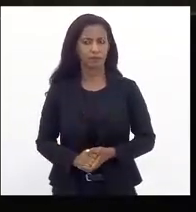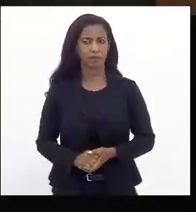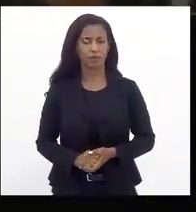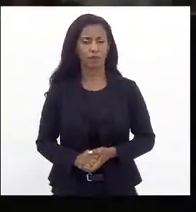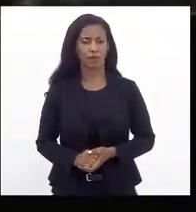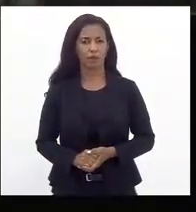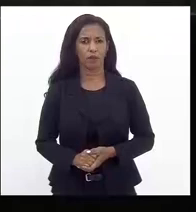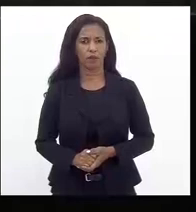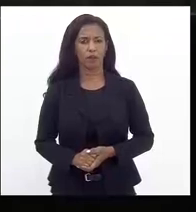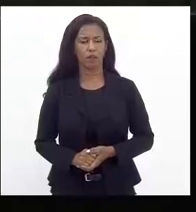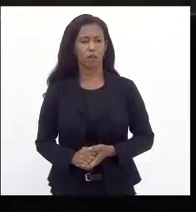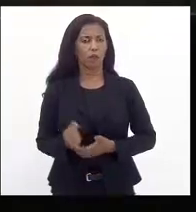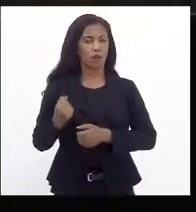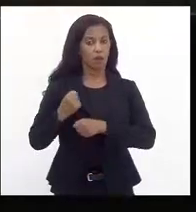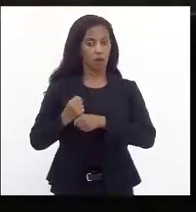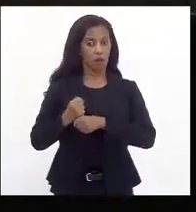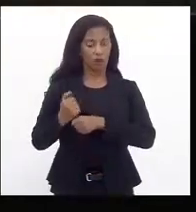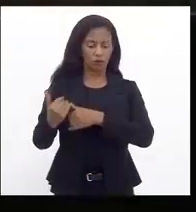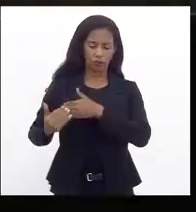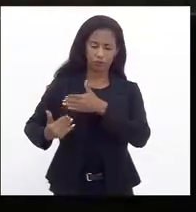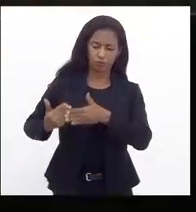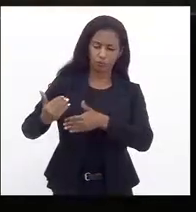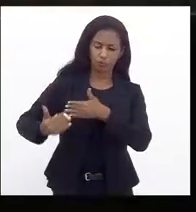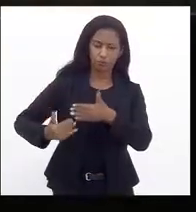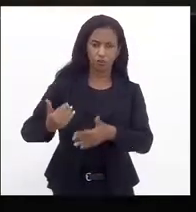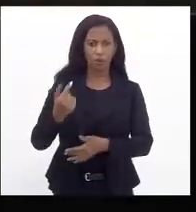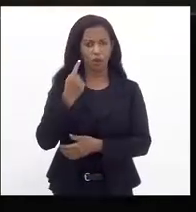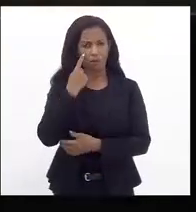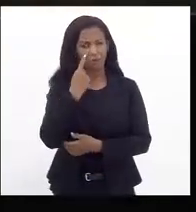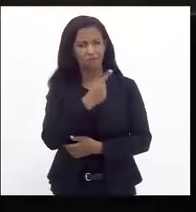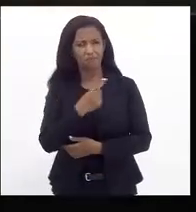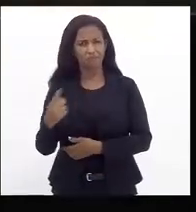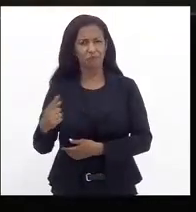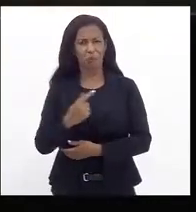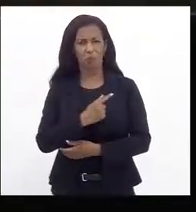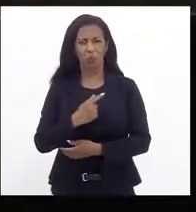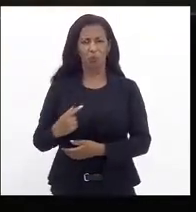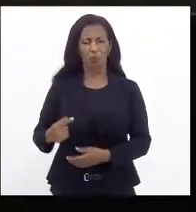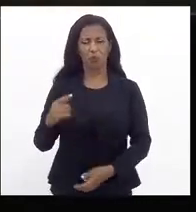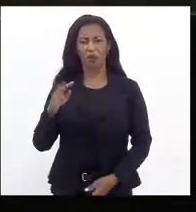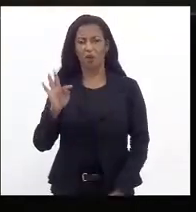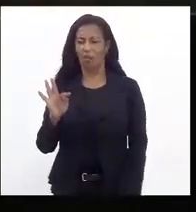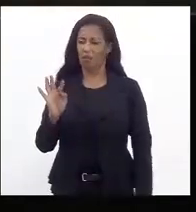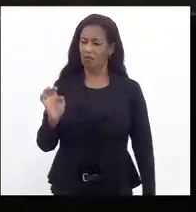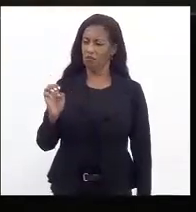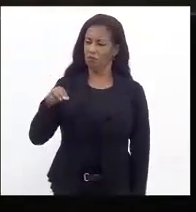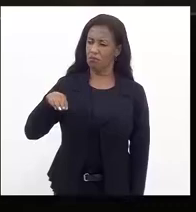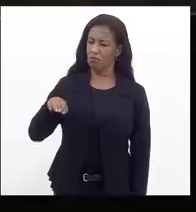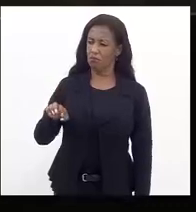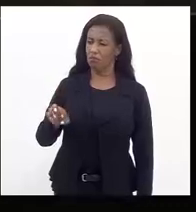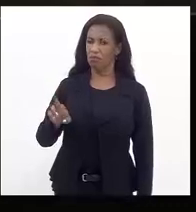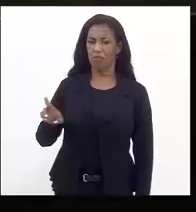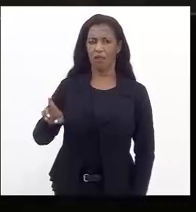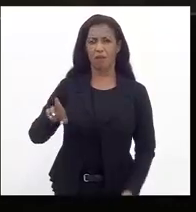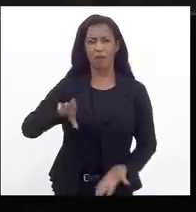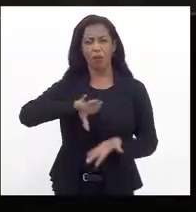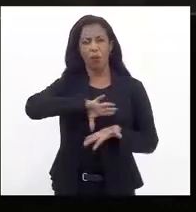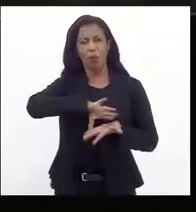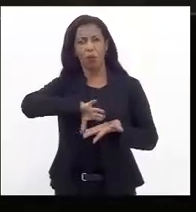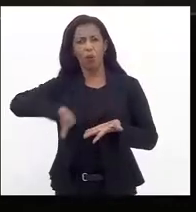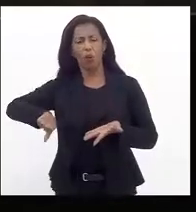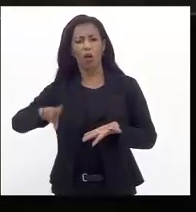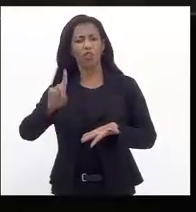e nos últimos anos nós vimos o governo temer tirando os